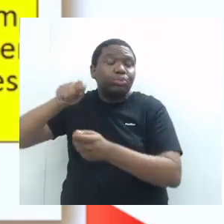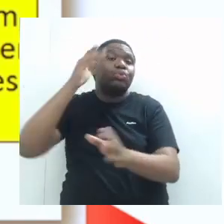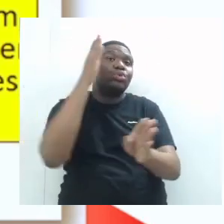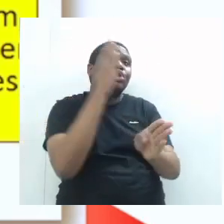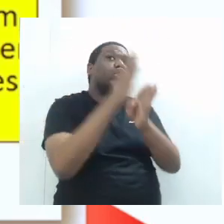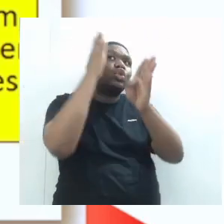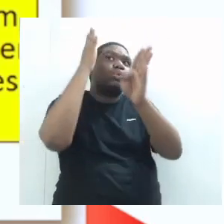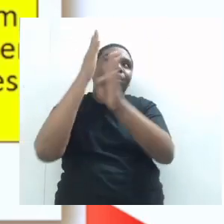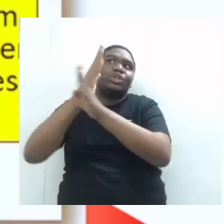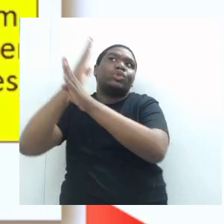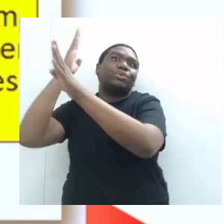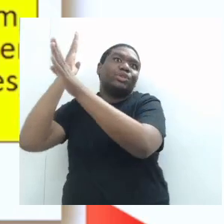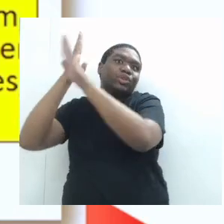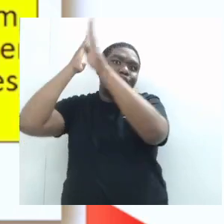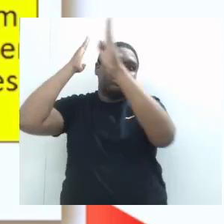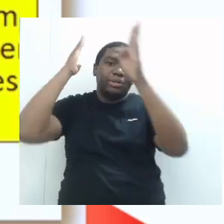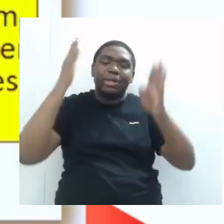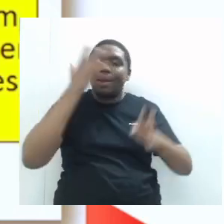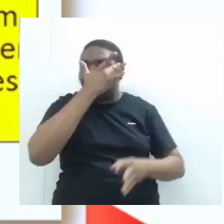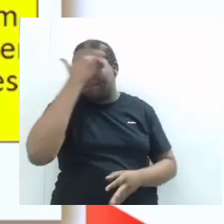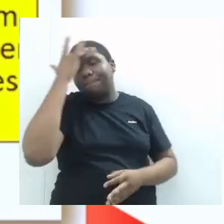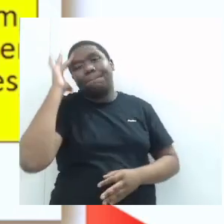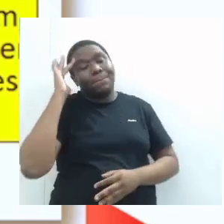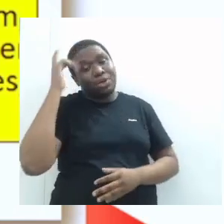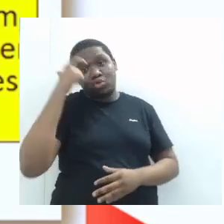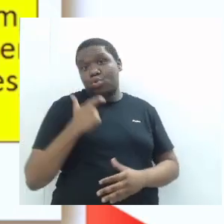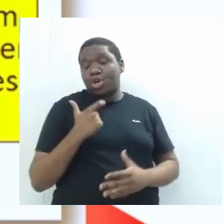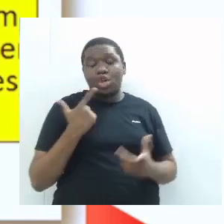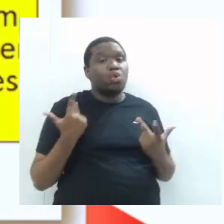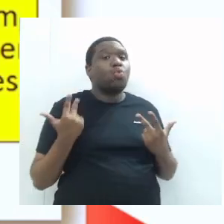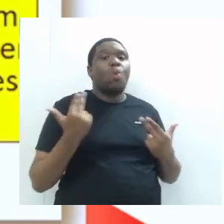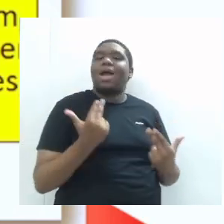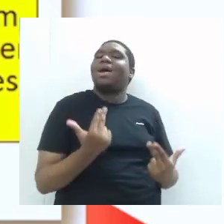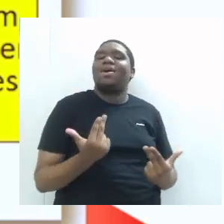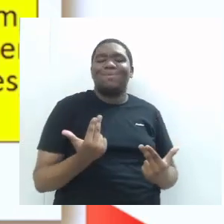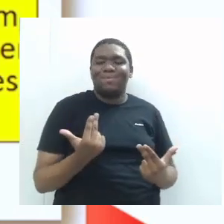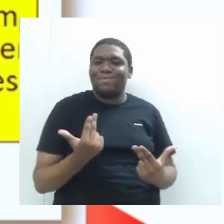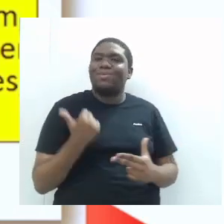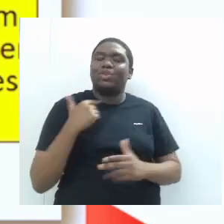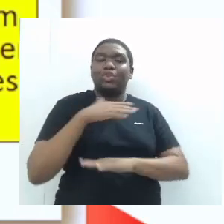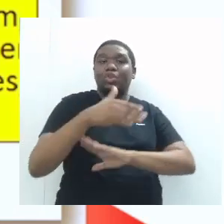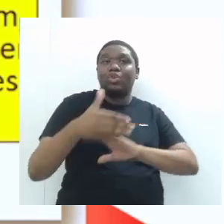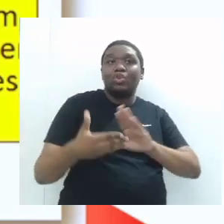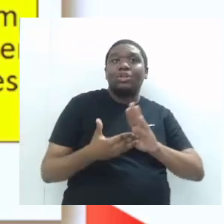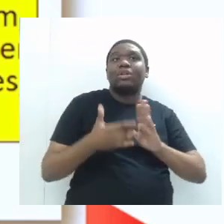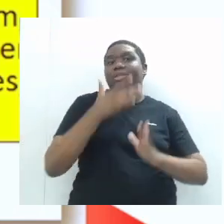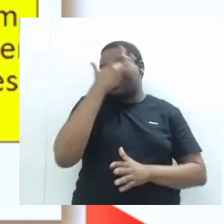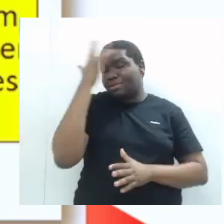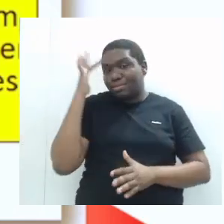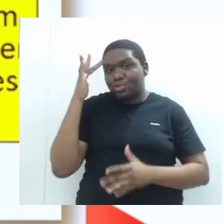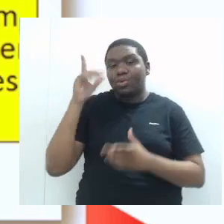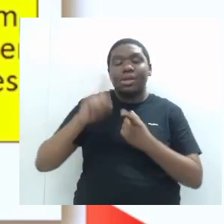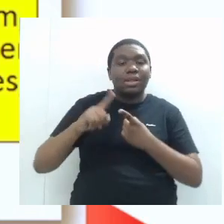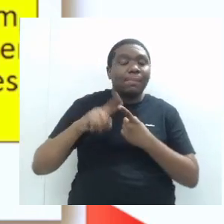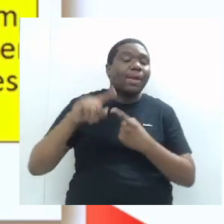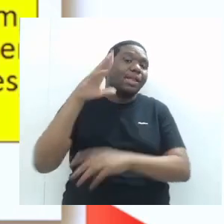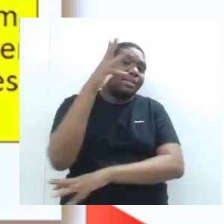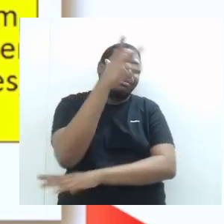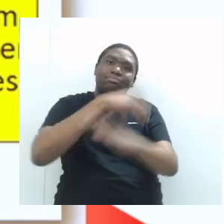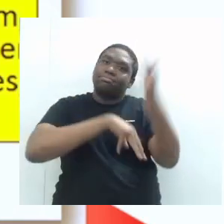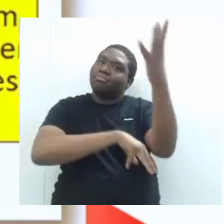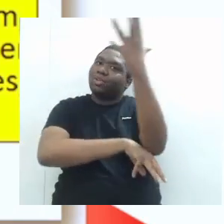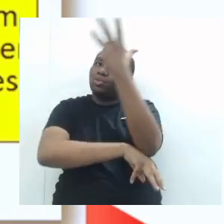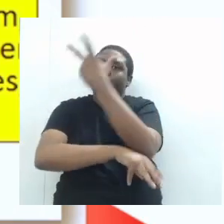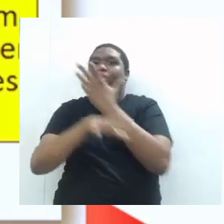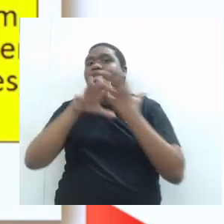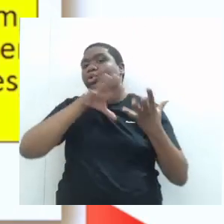eram feitas por homens como eles, e mais além, todo o mundo e a natureza. Caso ele